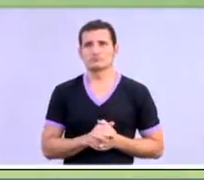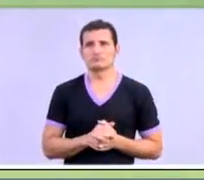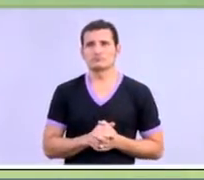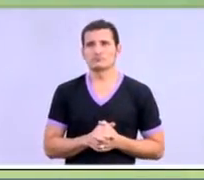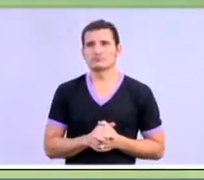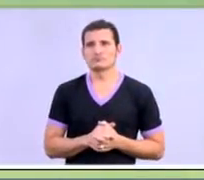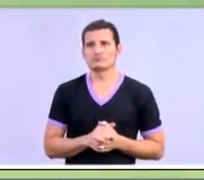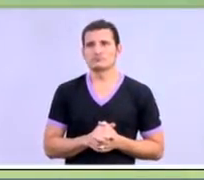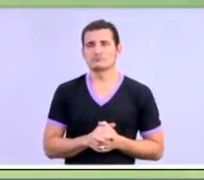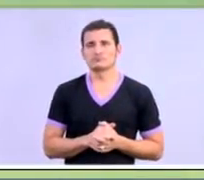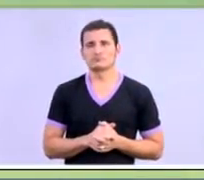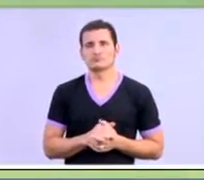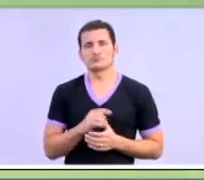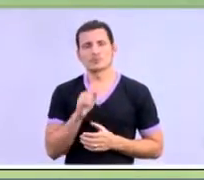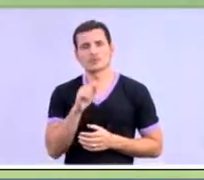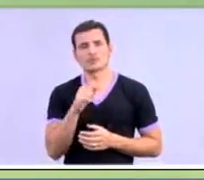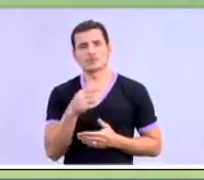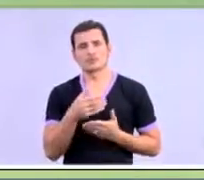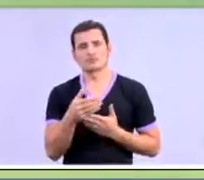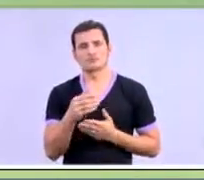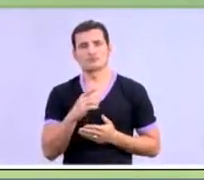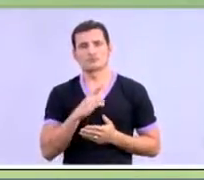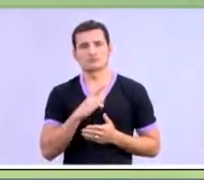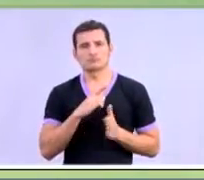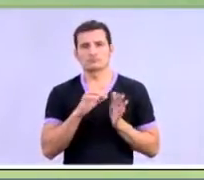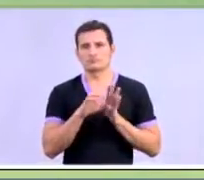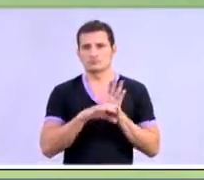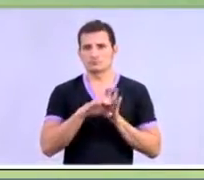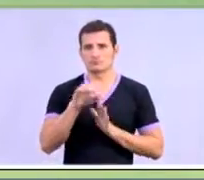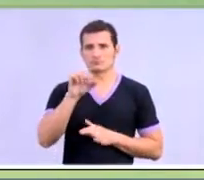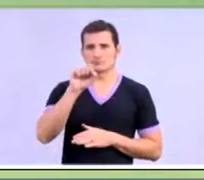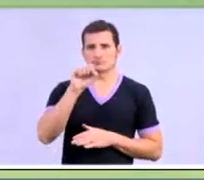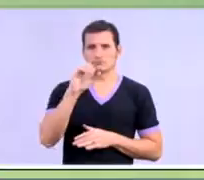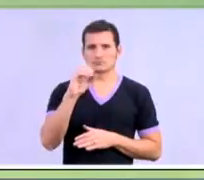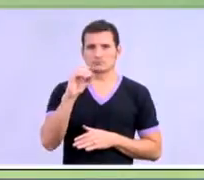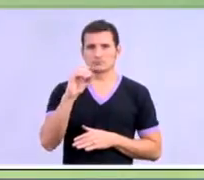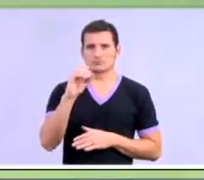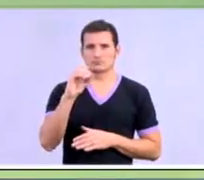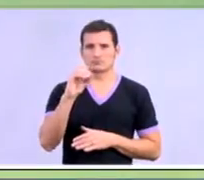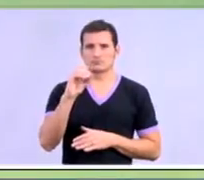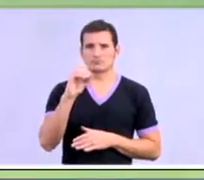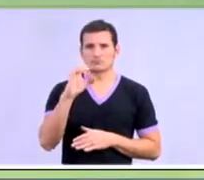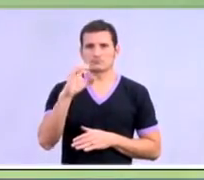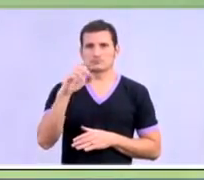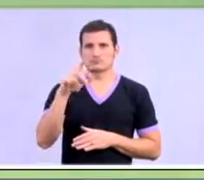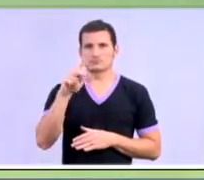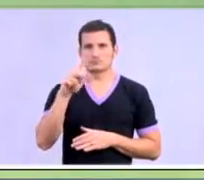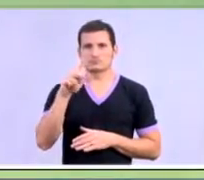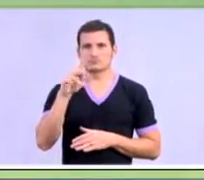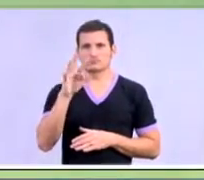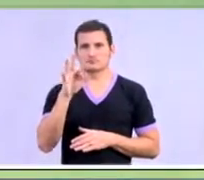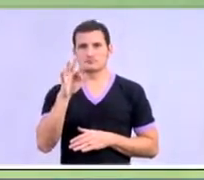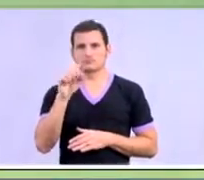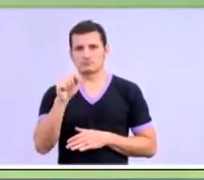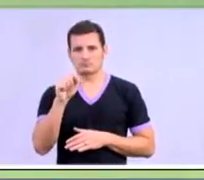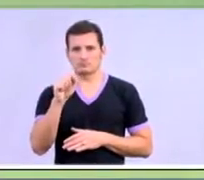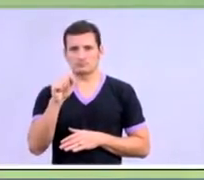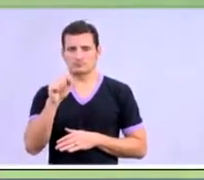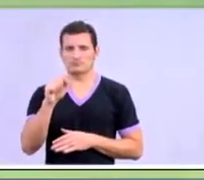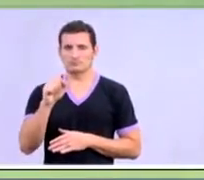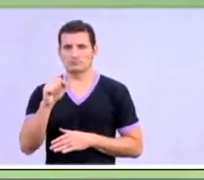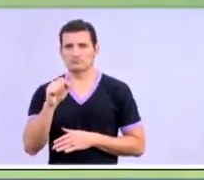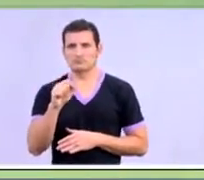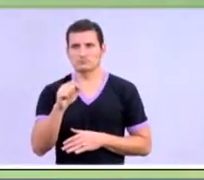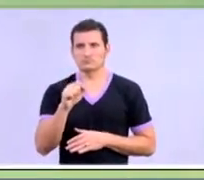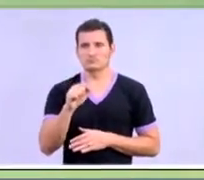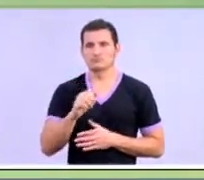aí onde a gente começa a ter o conceito de sockets, que aí a gente já tem um endereço atrelado a um serviço, né? Então ele já